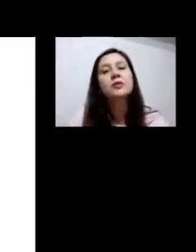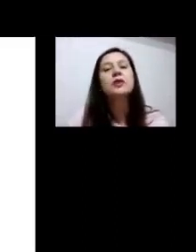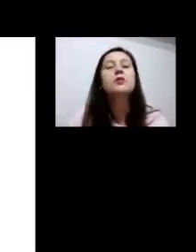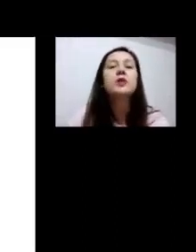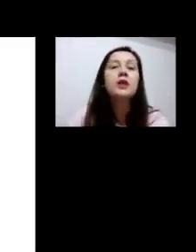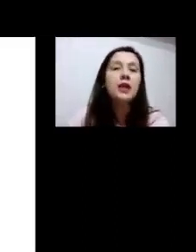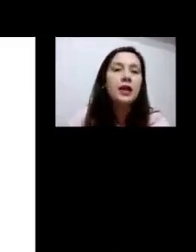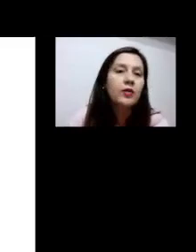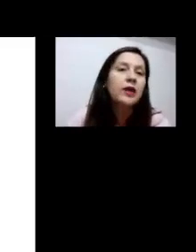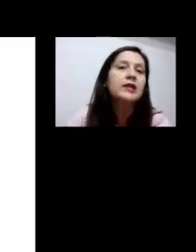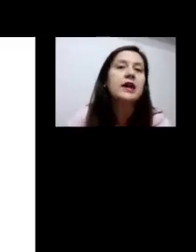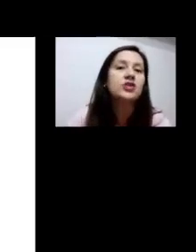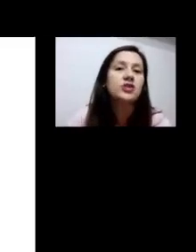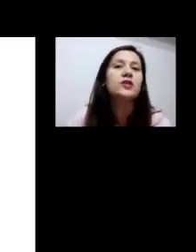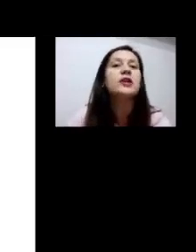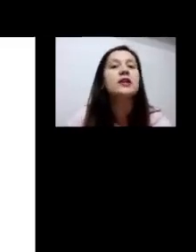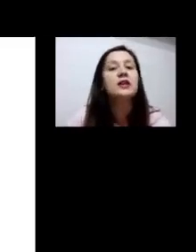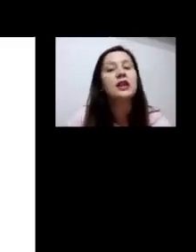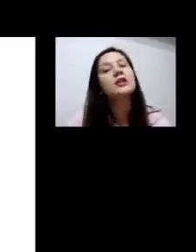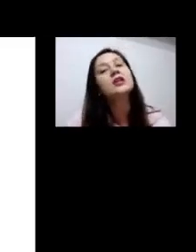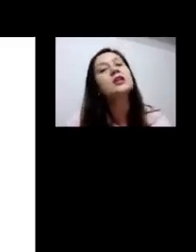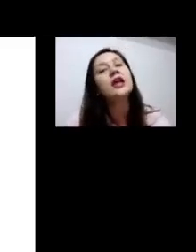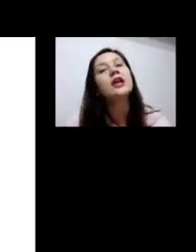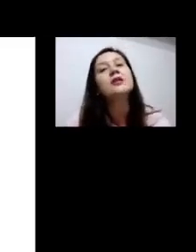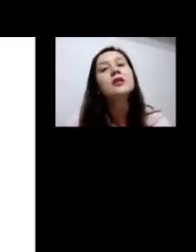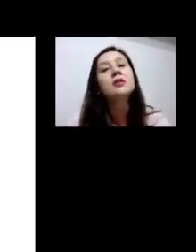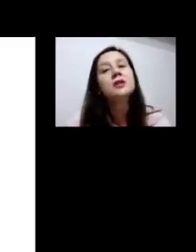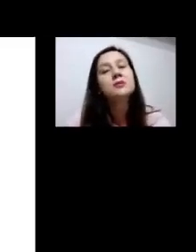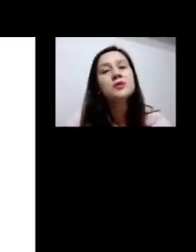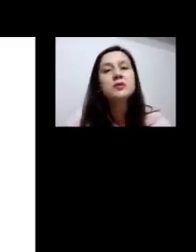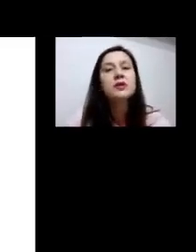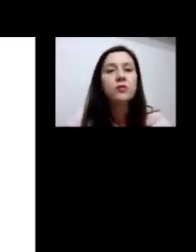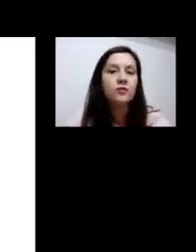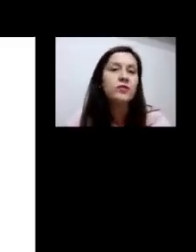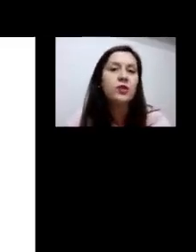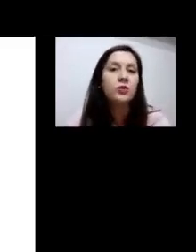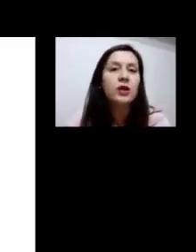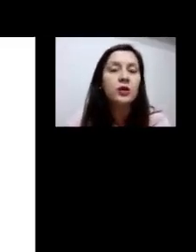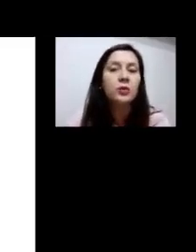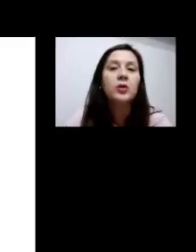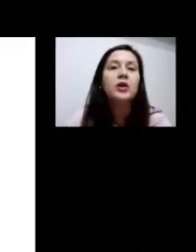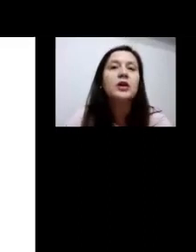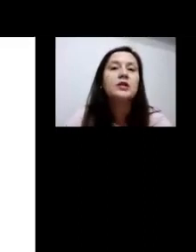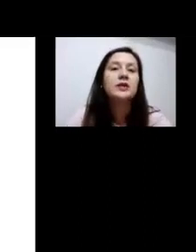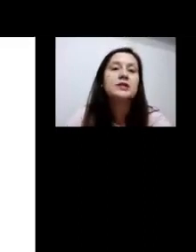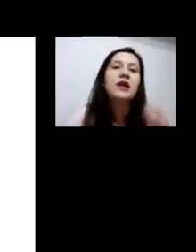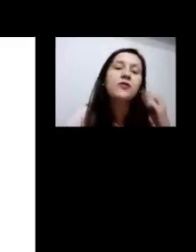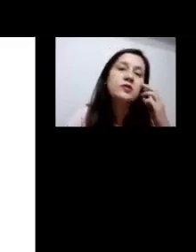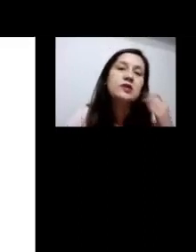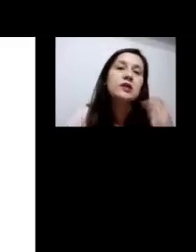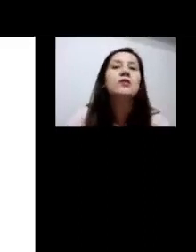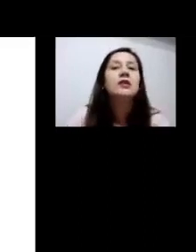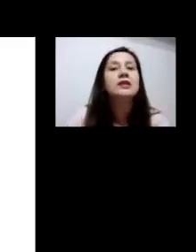gera emprego e qualidade de vida, né, e renda para as pessoas que vivem no campo. Então, essa